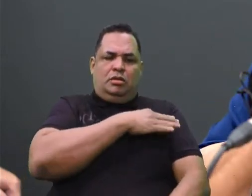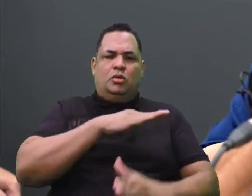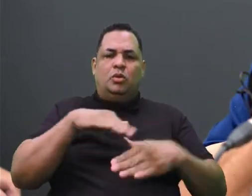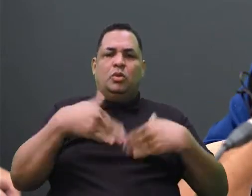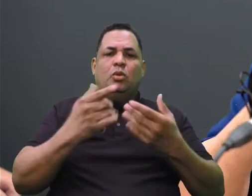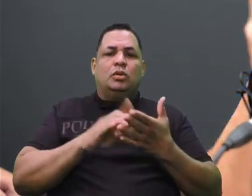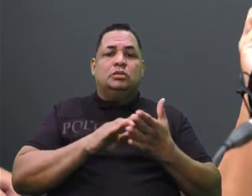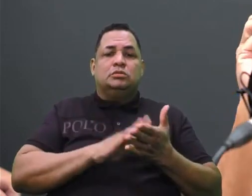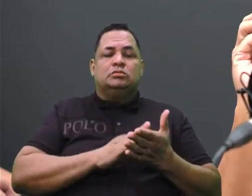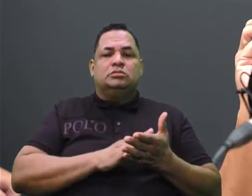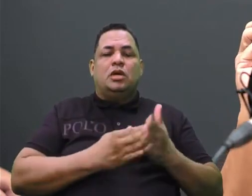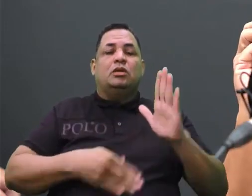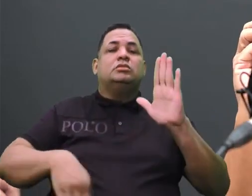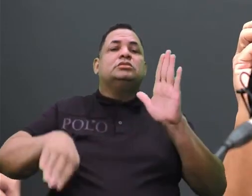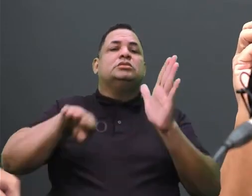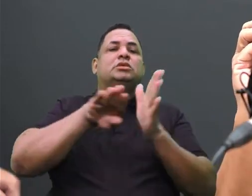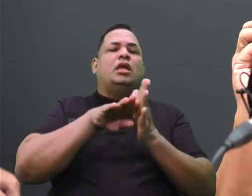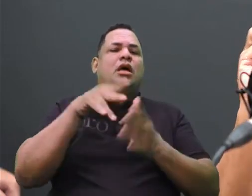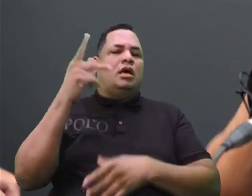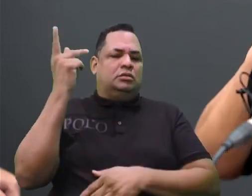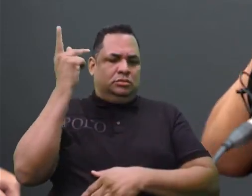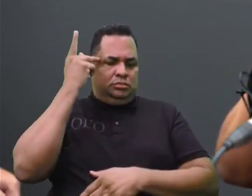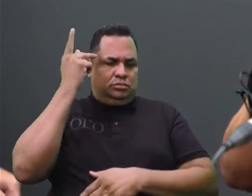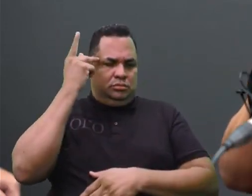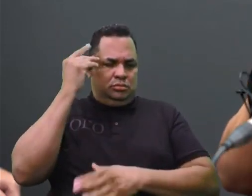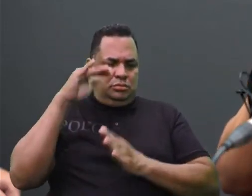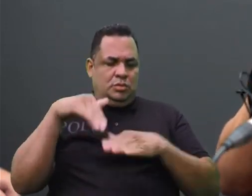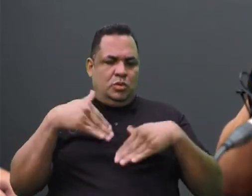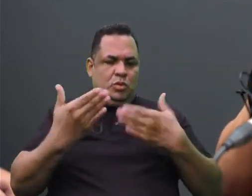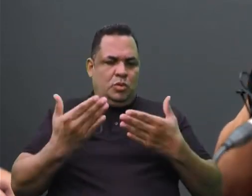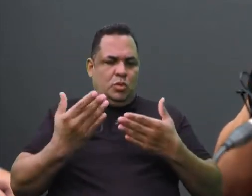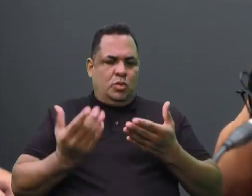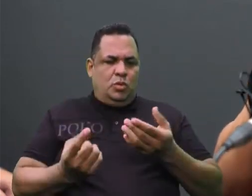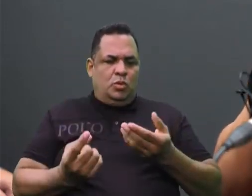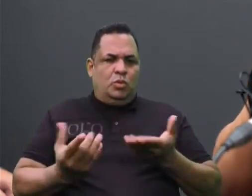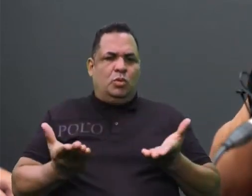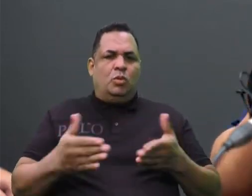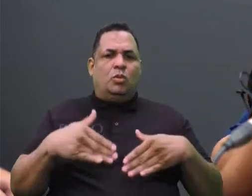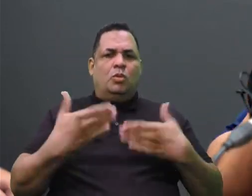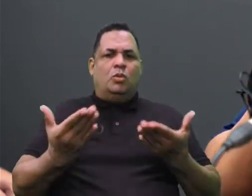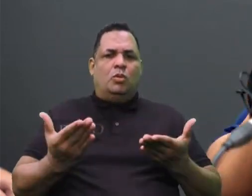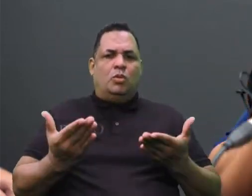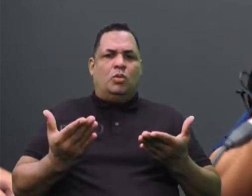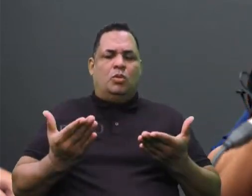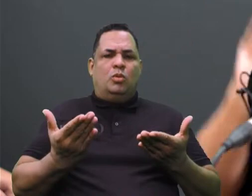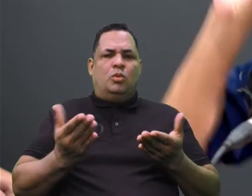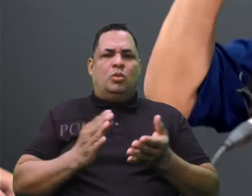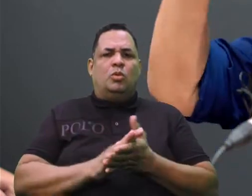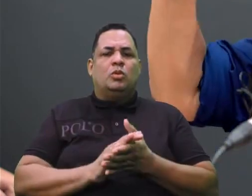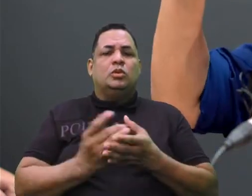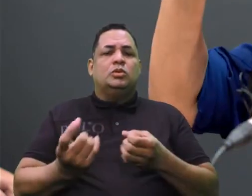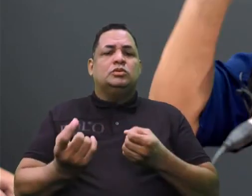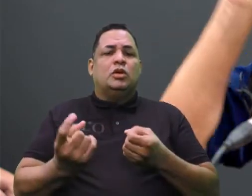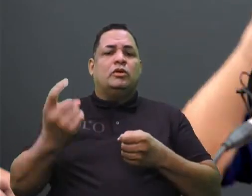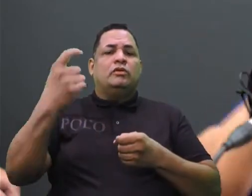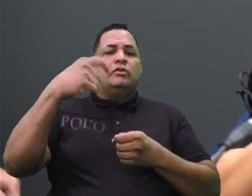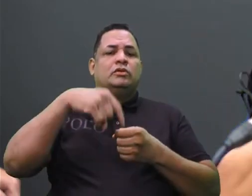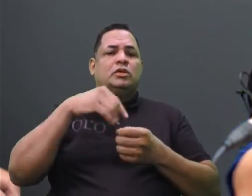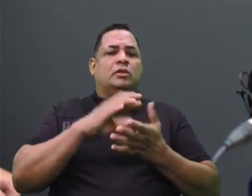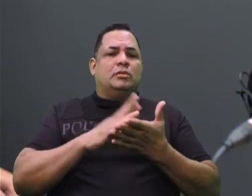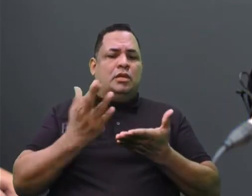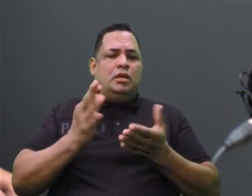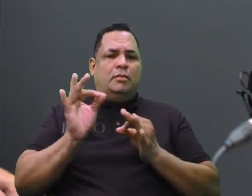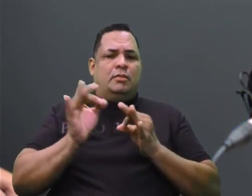São Paulo, eu tinha esquecido disso. Quando eu cheguei no na divisão de ensino especial, na Secretaria de Educação,